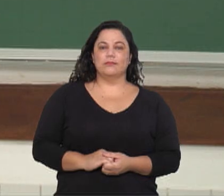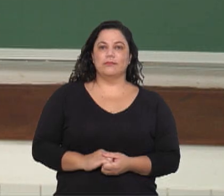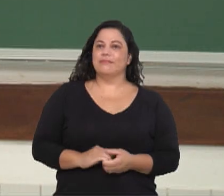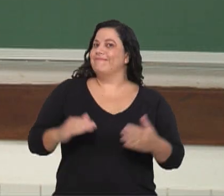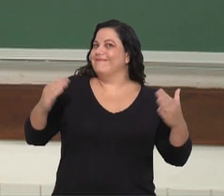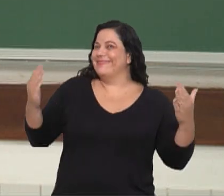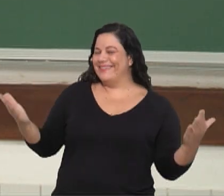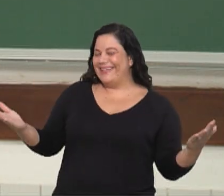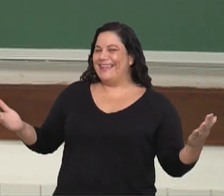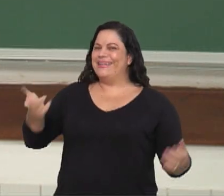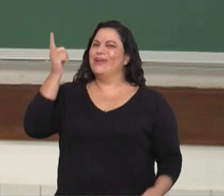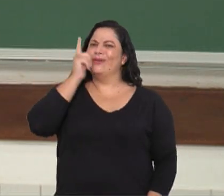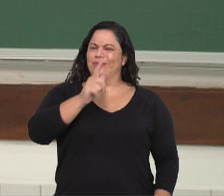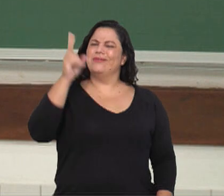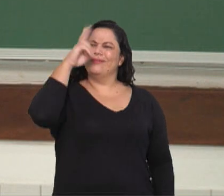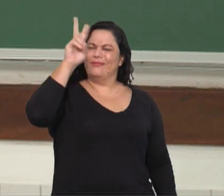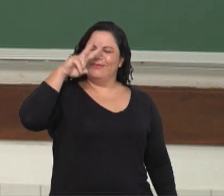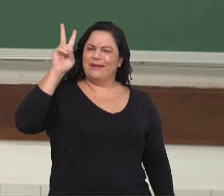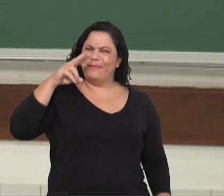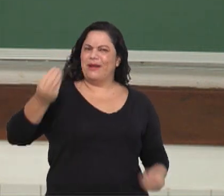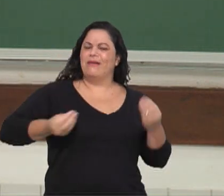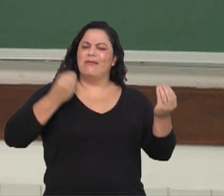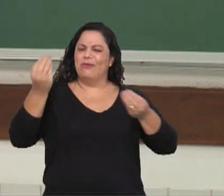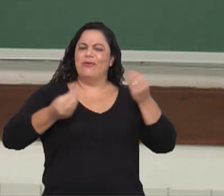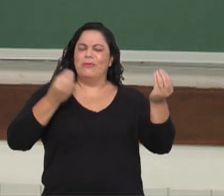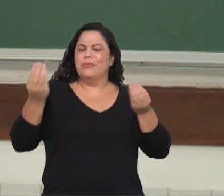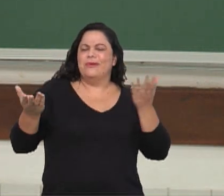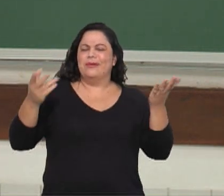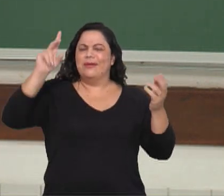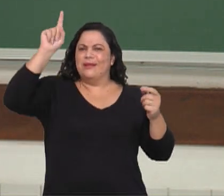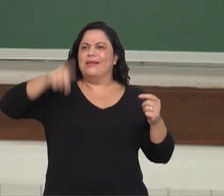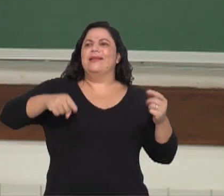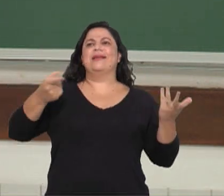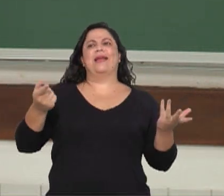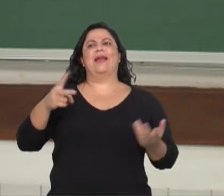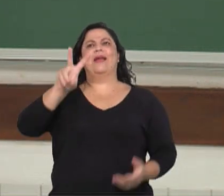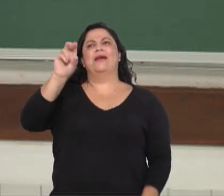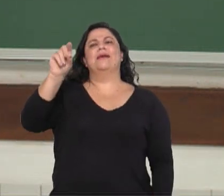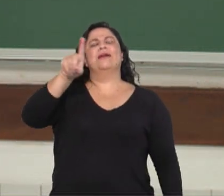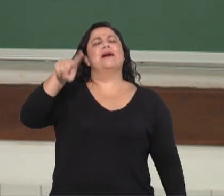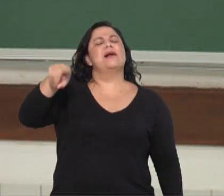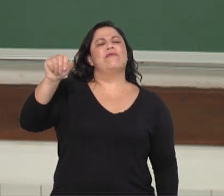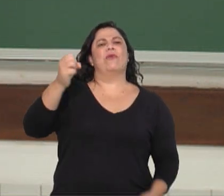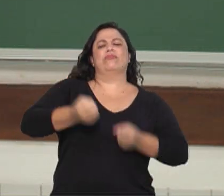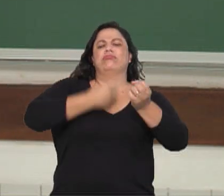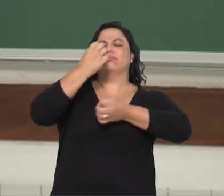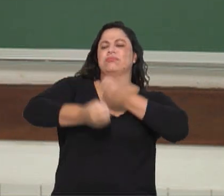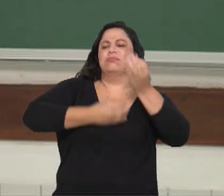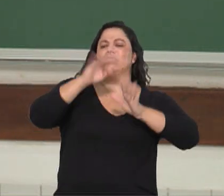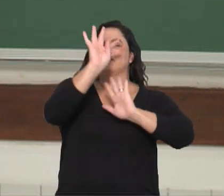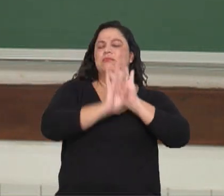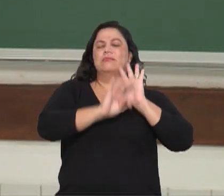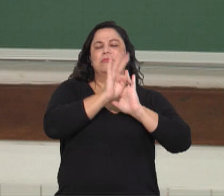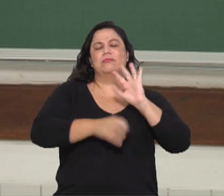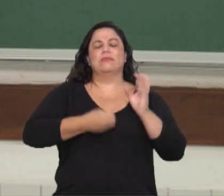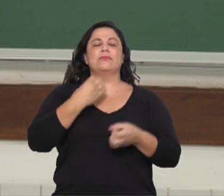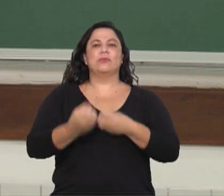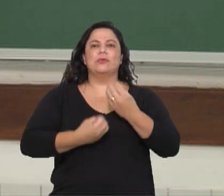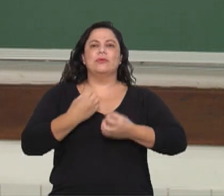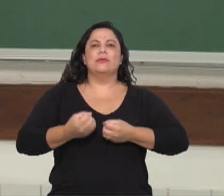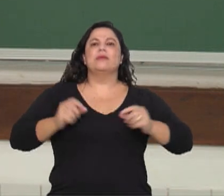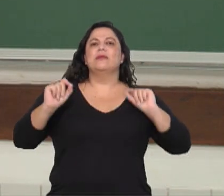E aí, gente, conseguiram lembrar como é chamada a voz expressa nos textos poéticos?